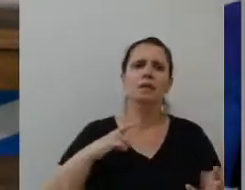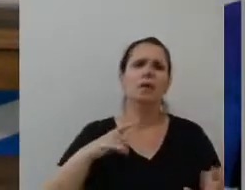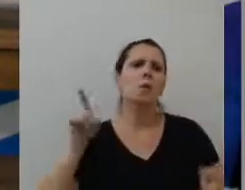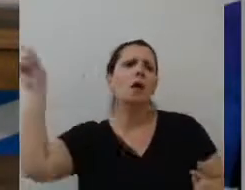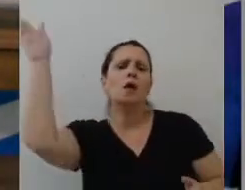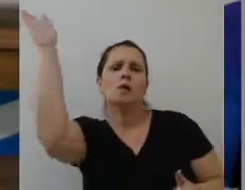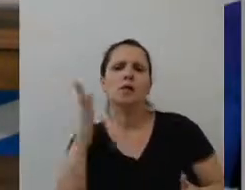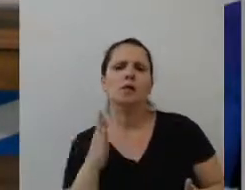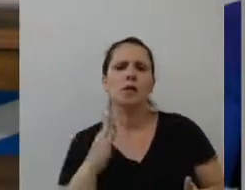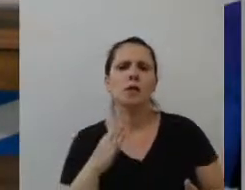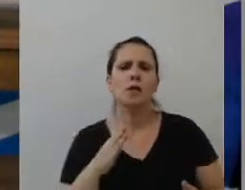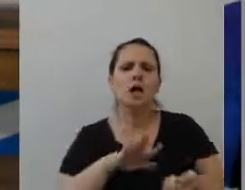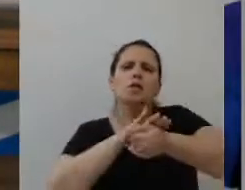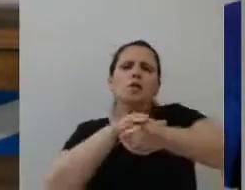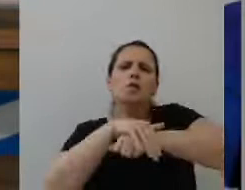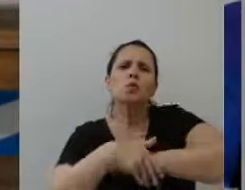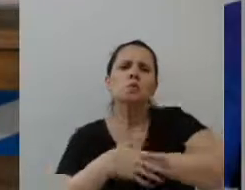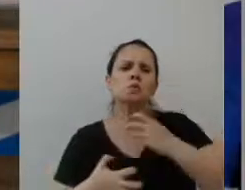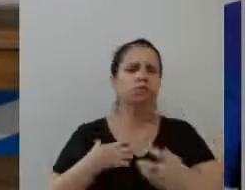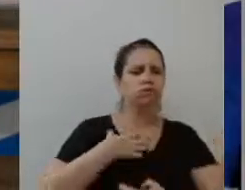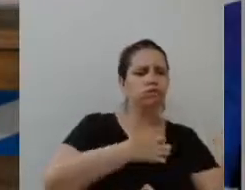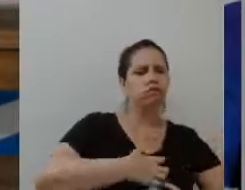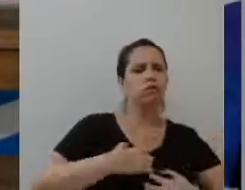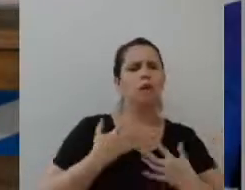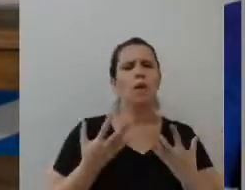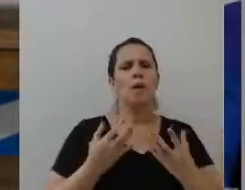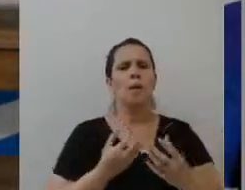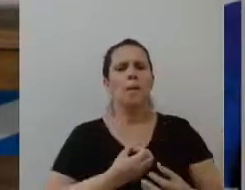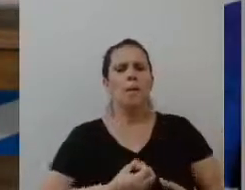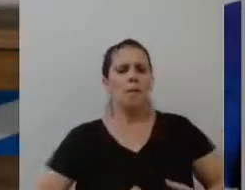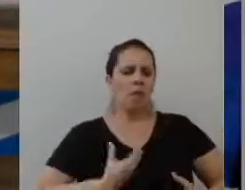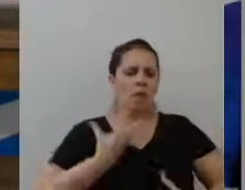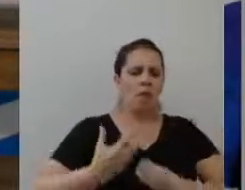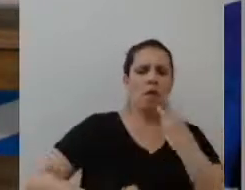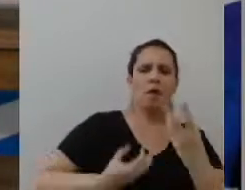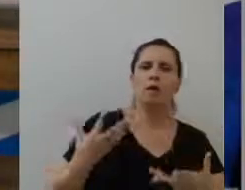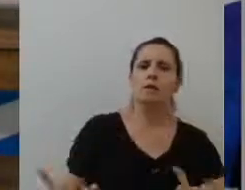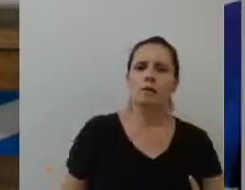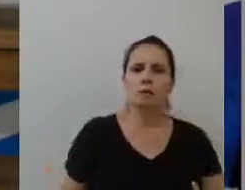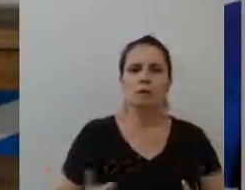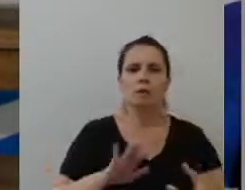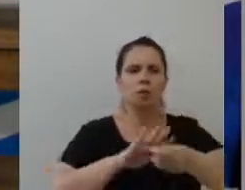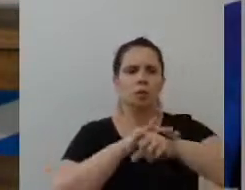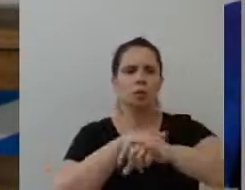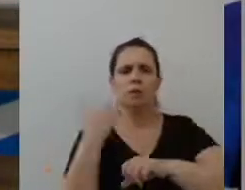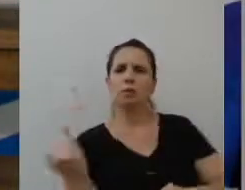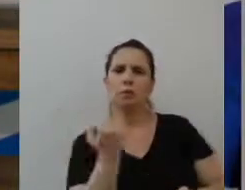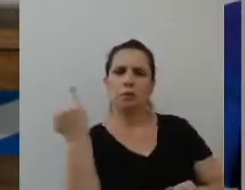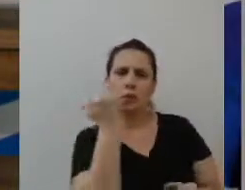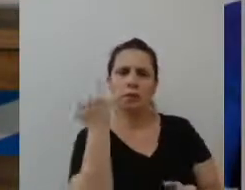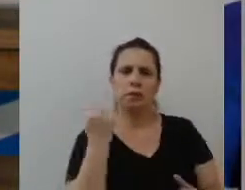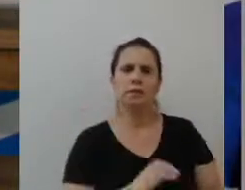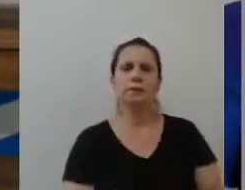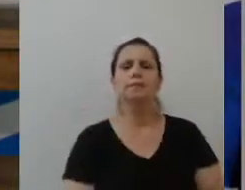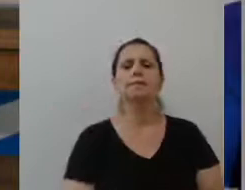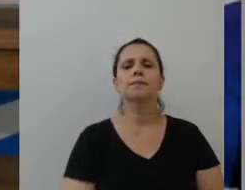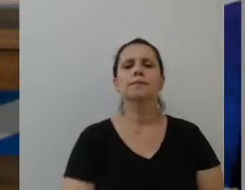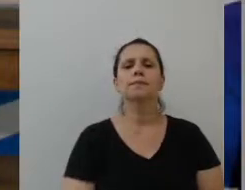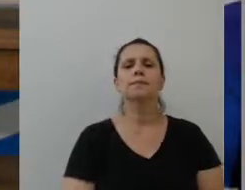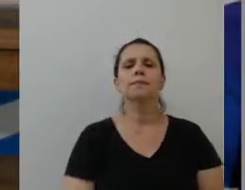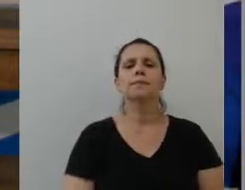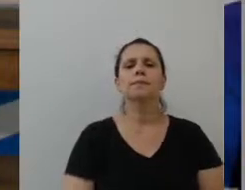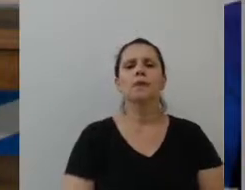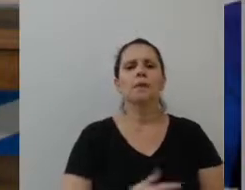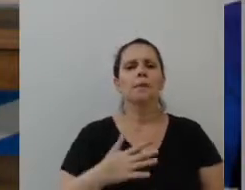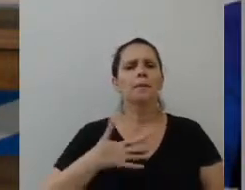né? Como a noite mexe com todo mundo. Né? Diz que a noite realmente ela... Né? Vamos lá. Mais prazer encontrei